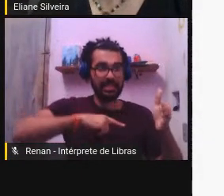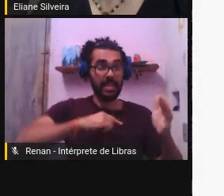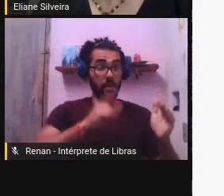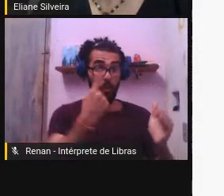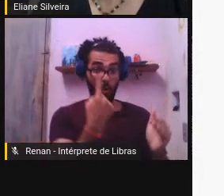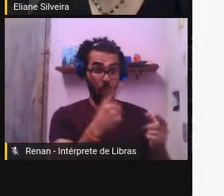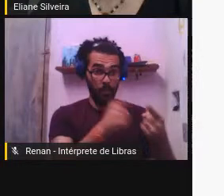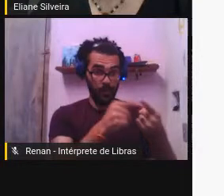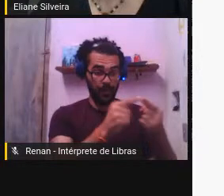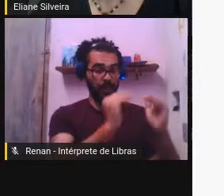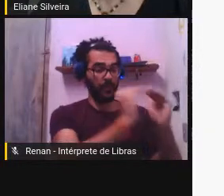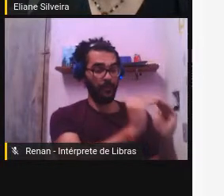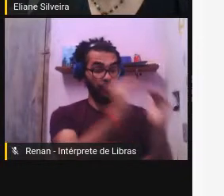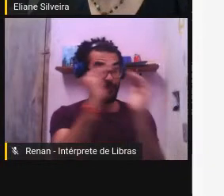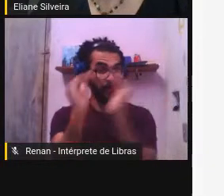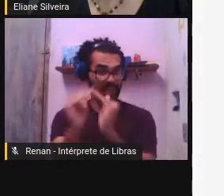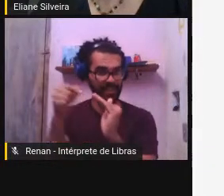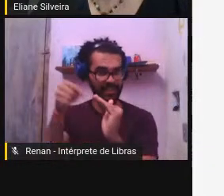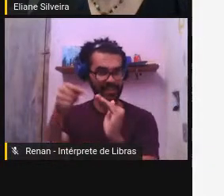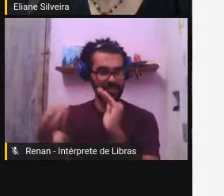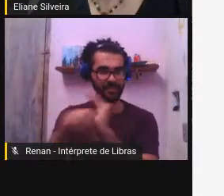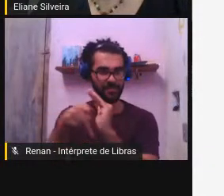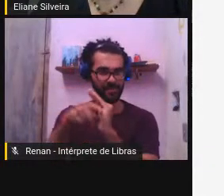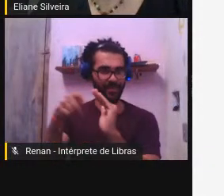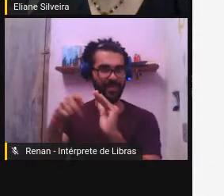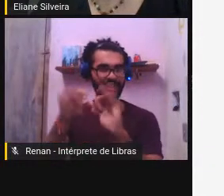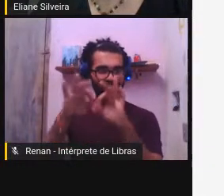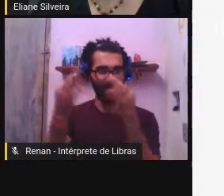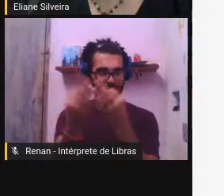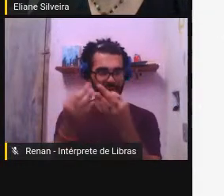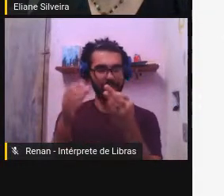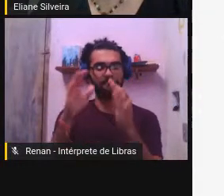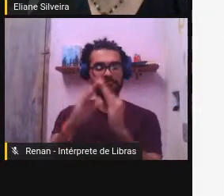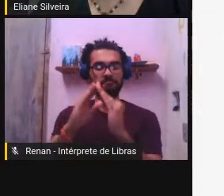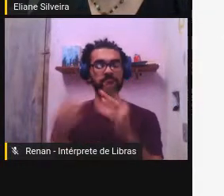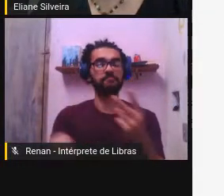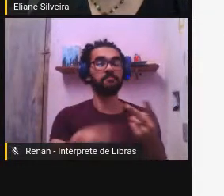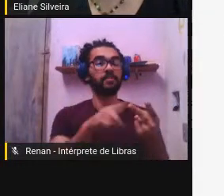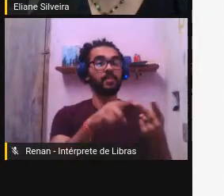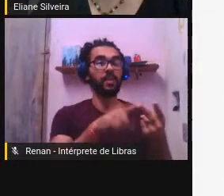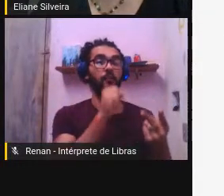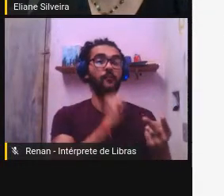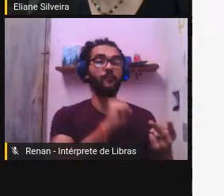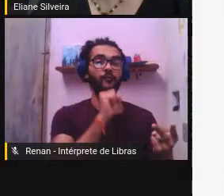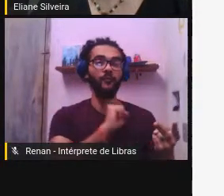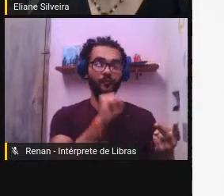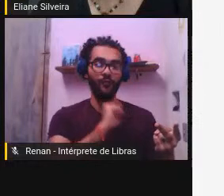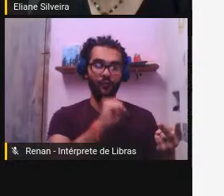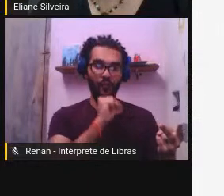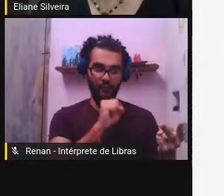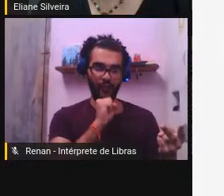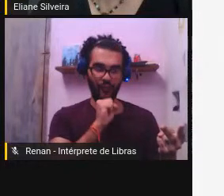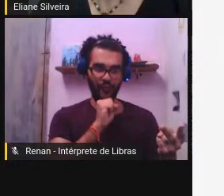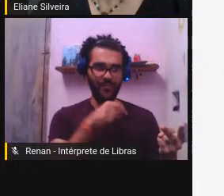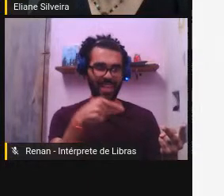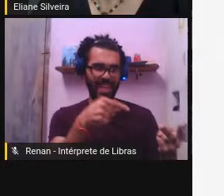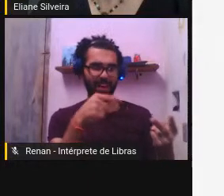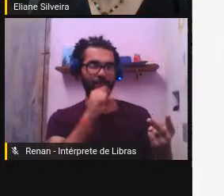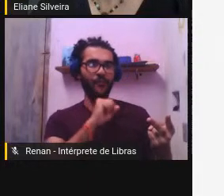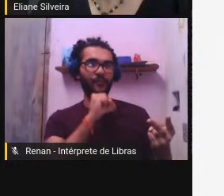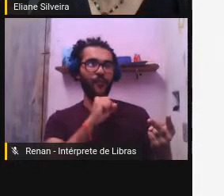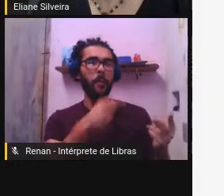e o avô materno. Os dois surpreenderam como grandes influenciadores do linguista que ele se tornou